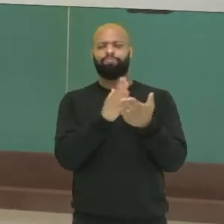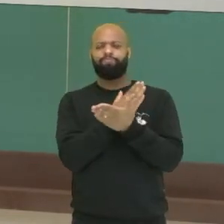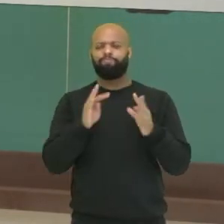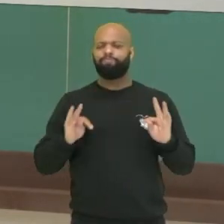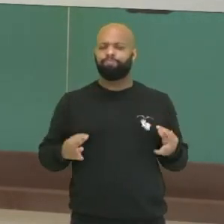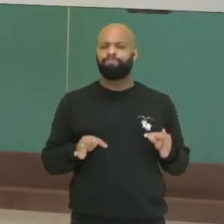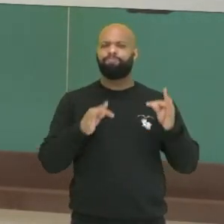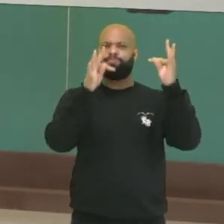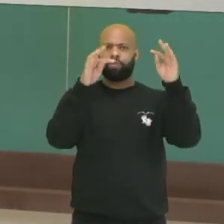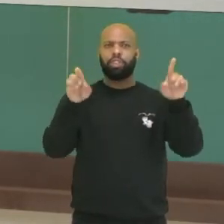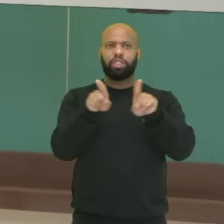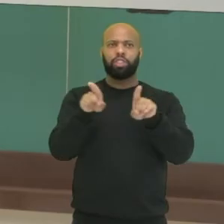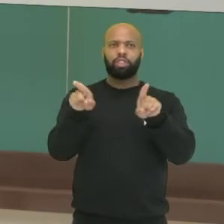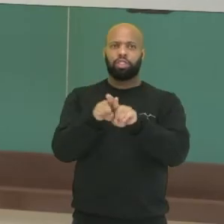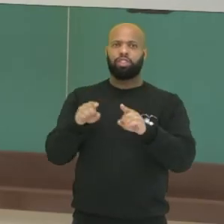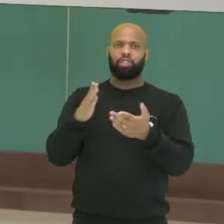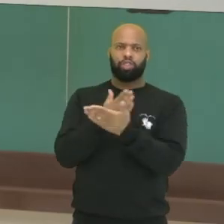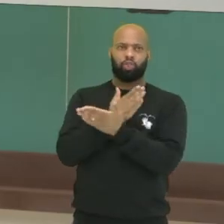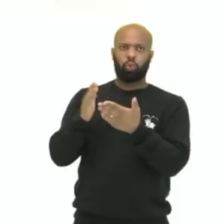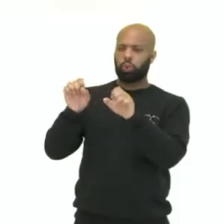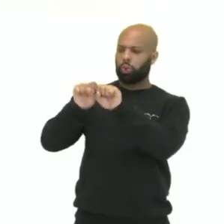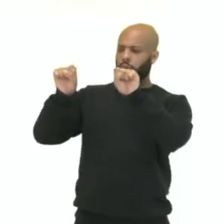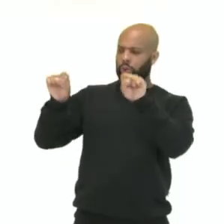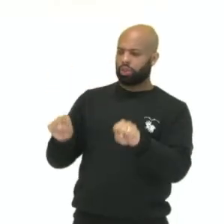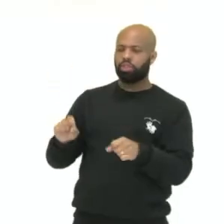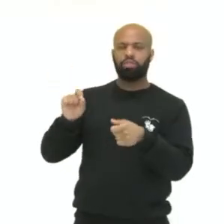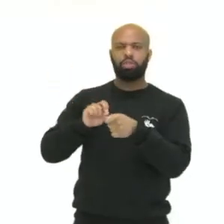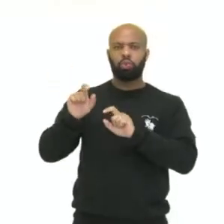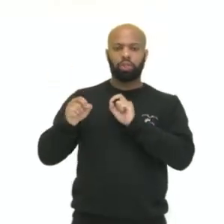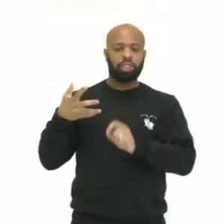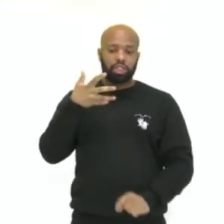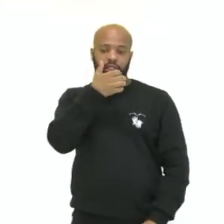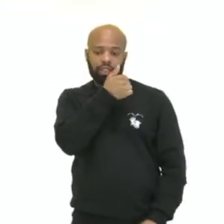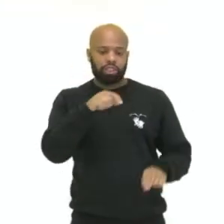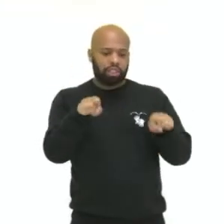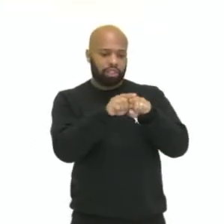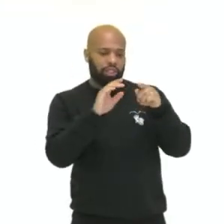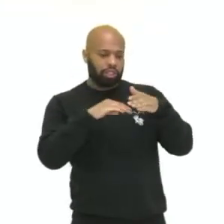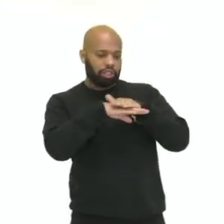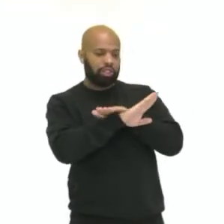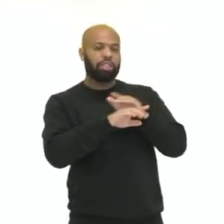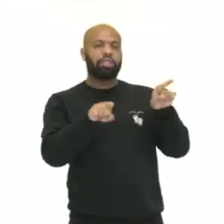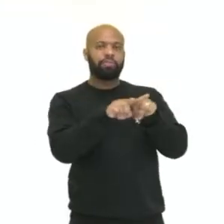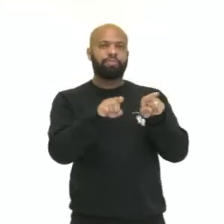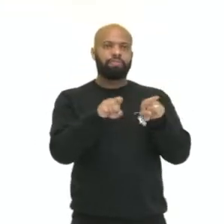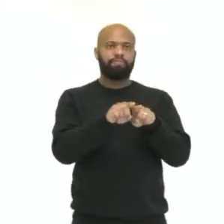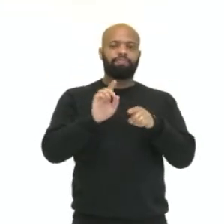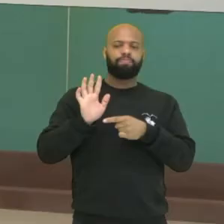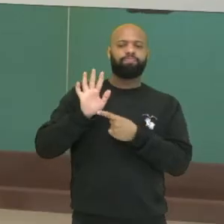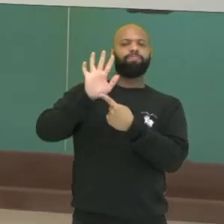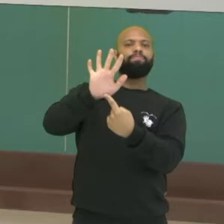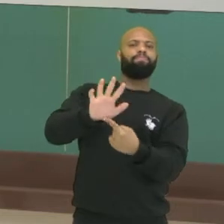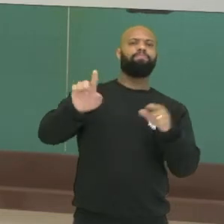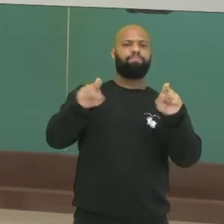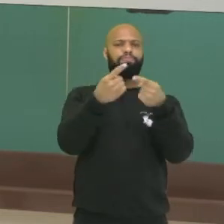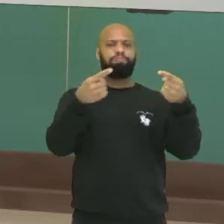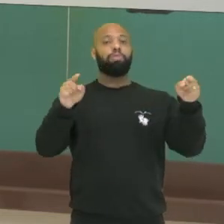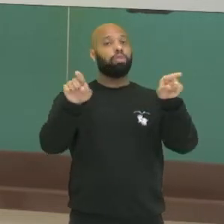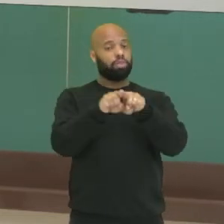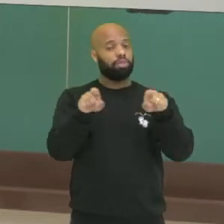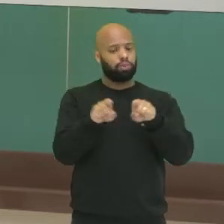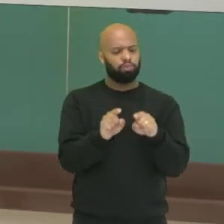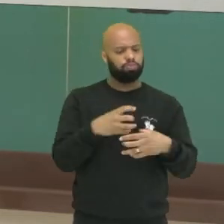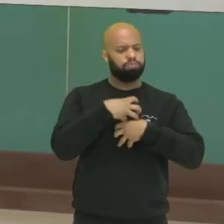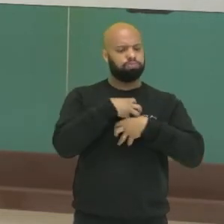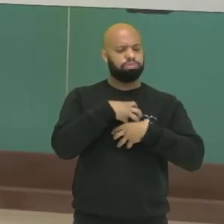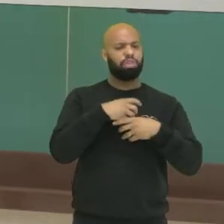de software para nas etapas de composição, gravação, armazenamento e execução da música também é uma